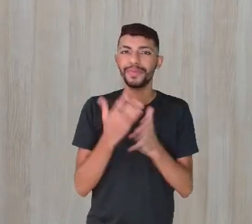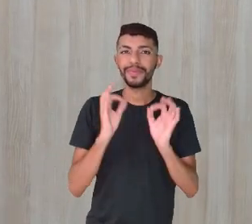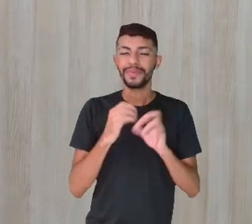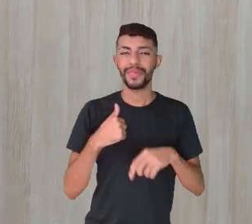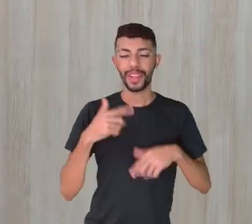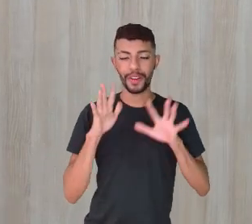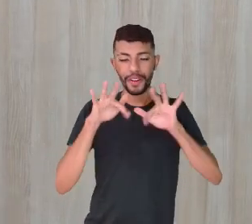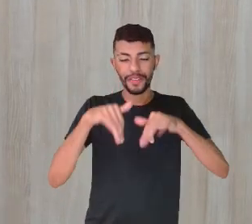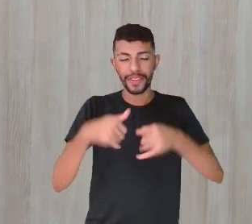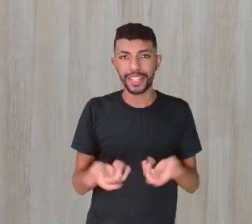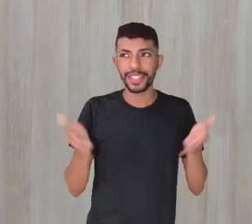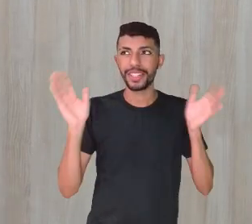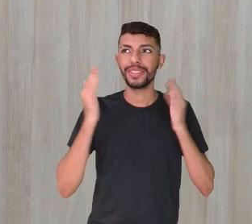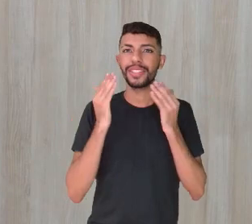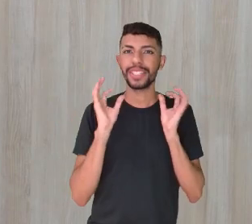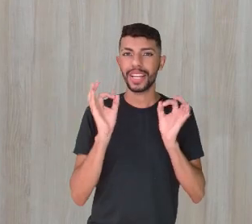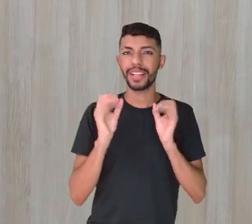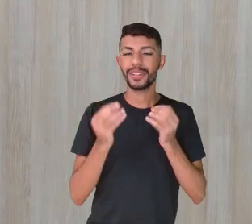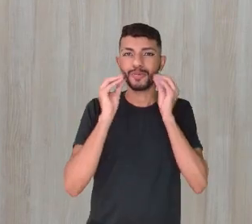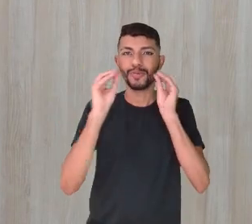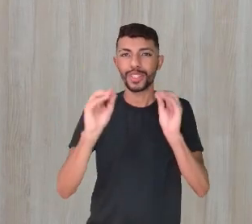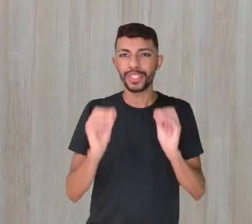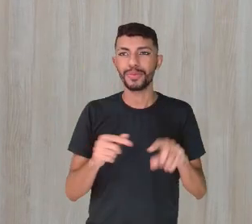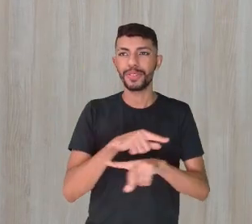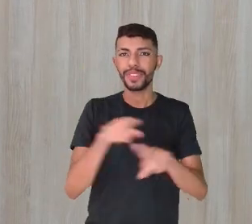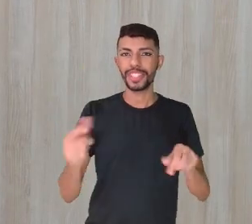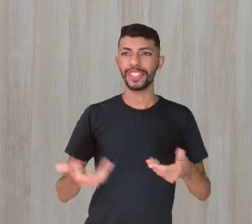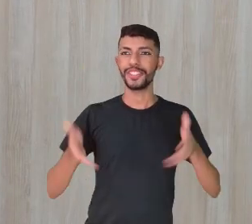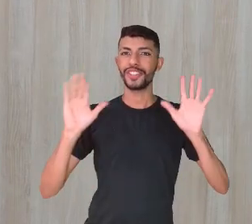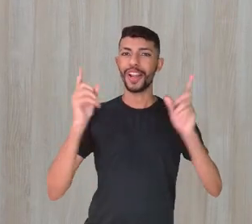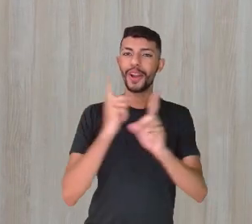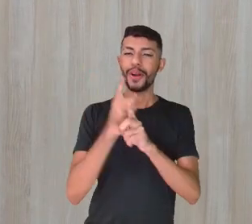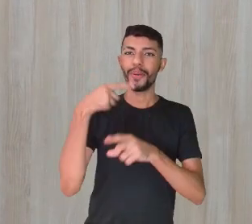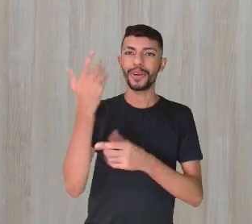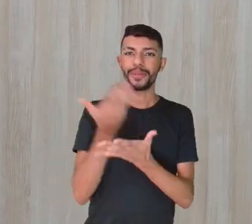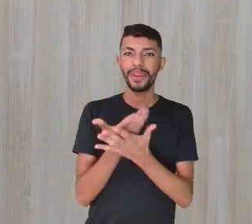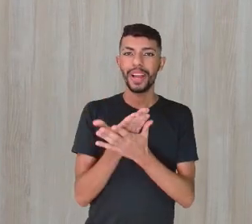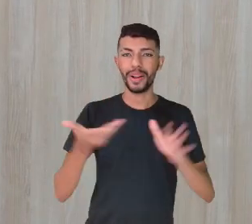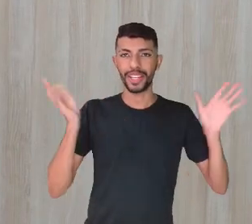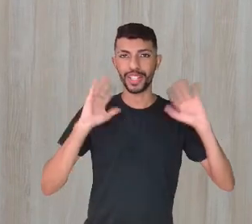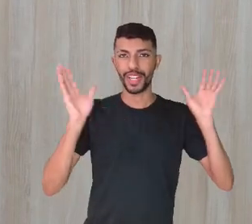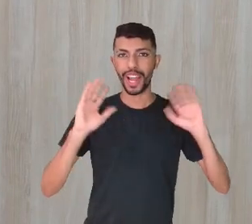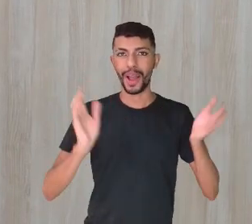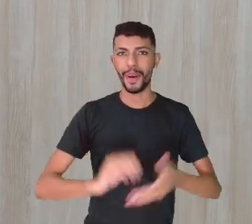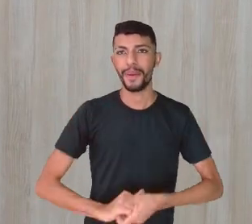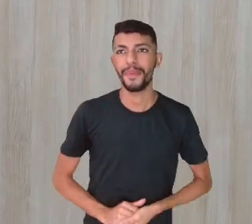Eu vou ficando por aqui, ó. Beijo grande e até a próxima aula. Tchau, tchau.